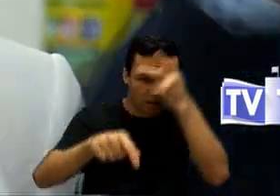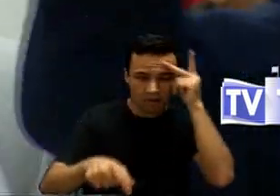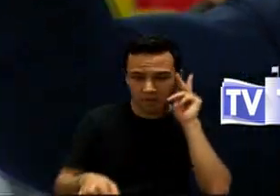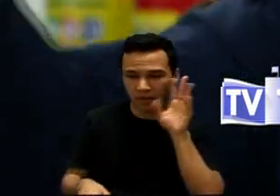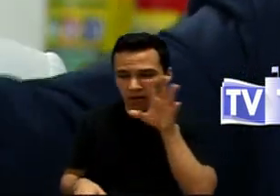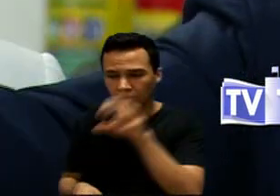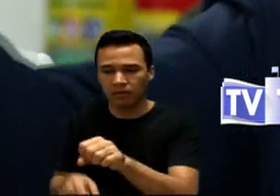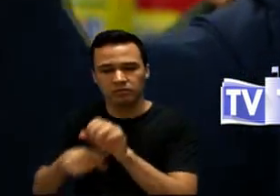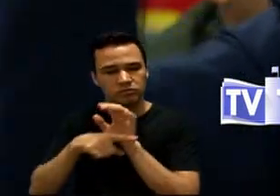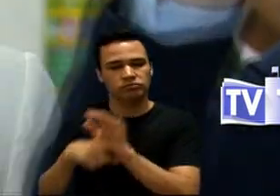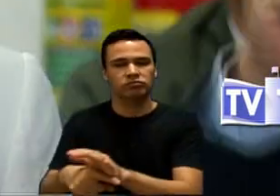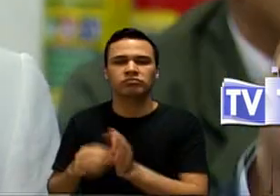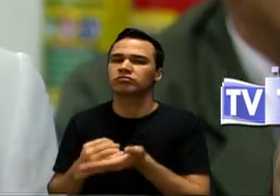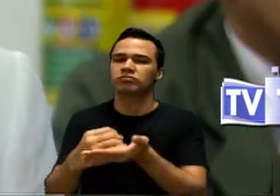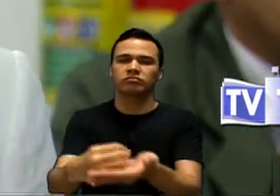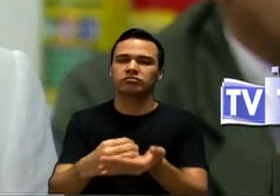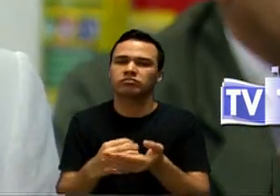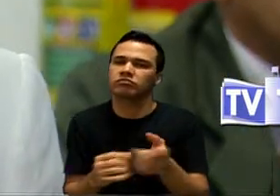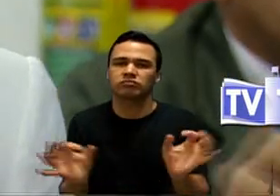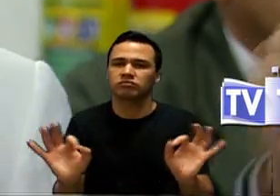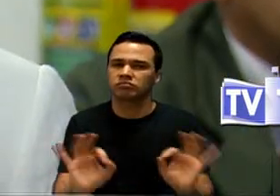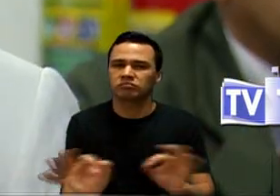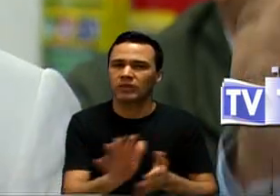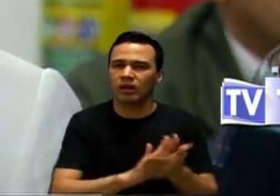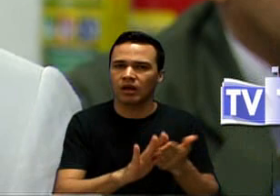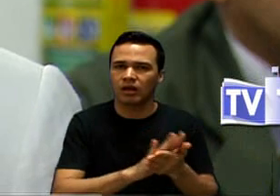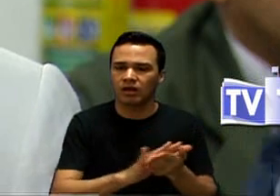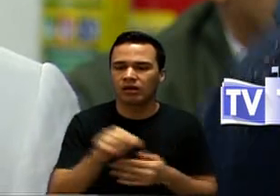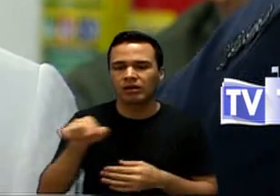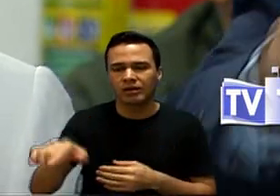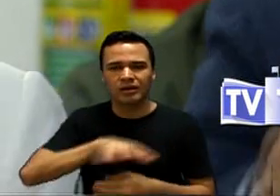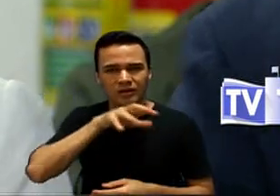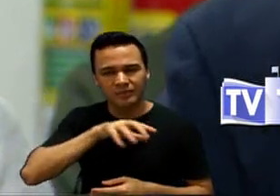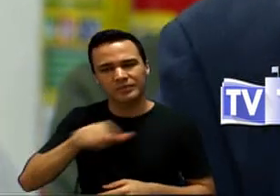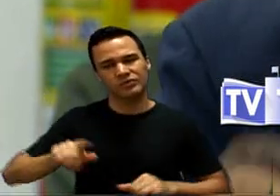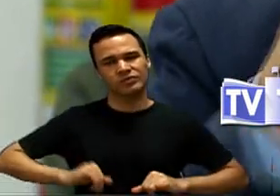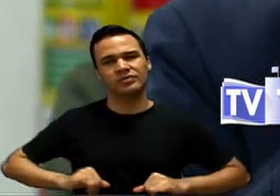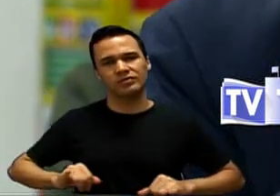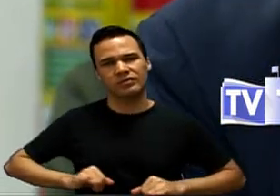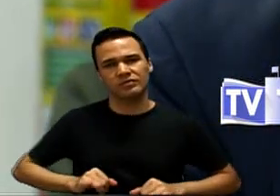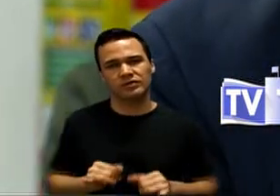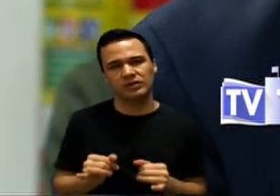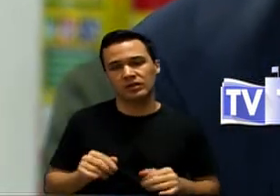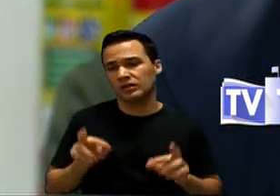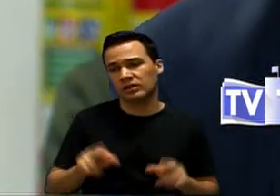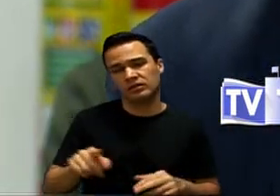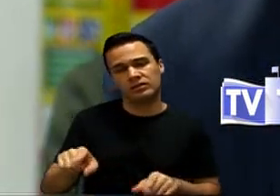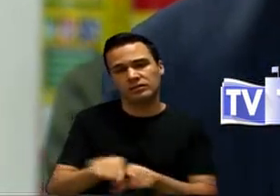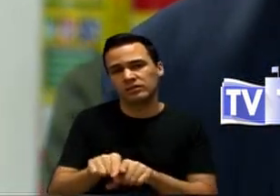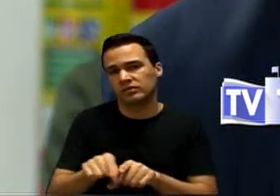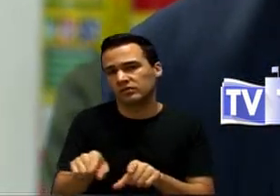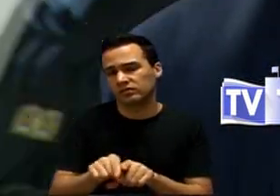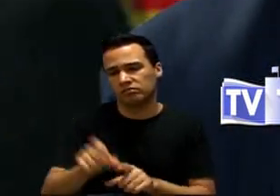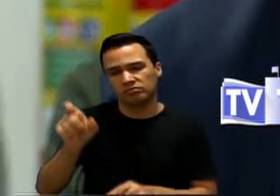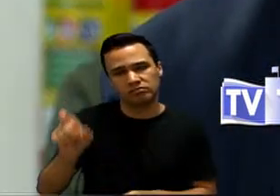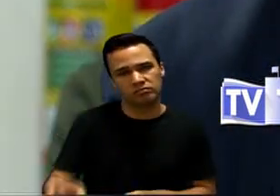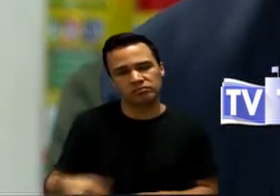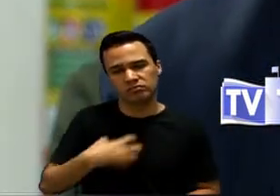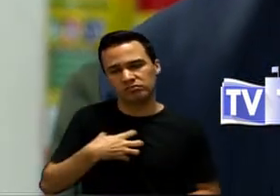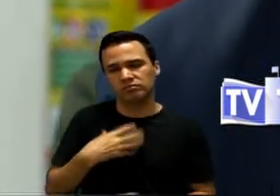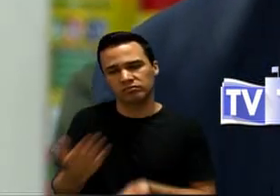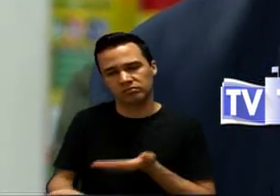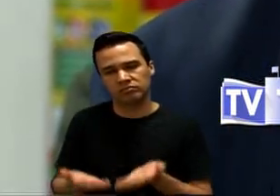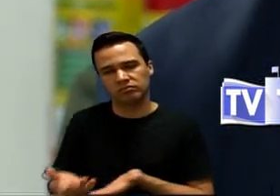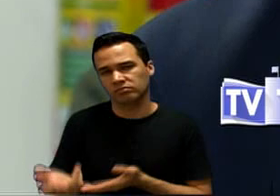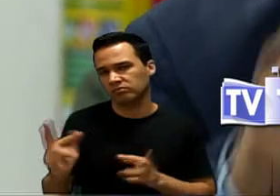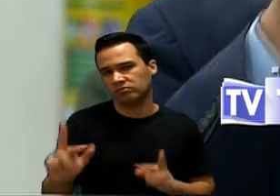ter ninguém para ir lá levar esse animal para ser socorrido e atendido, que animal é para mim, é como se fosse uma pessoa, tem que ter os mesmos